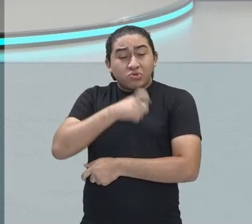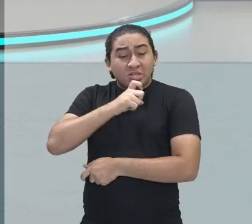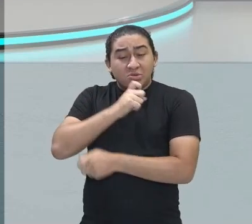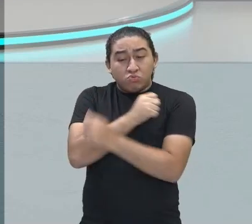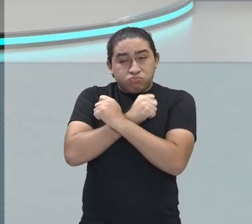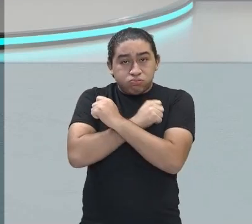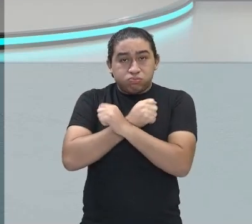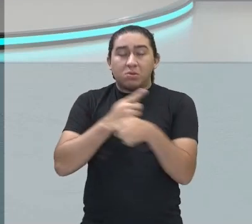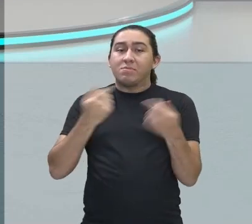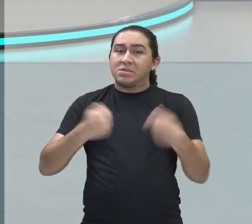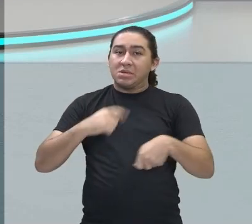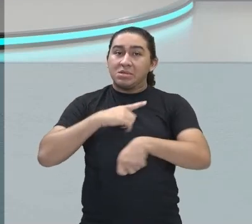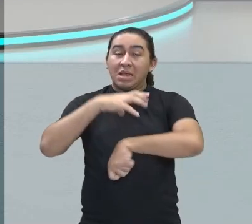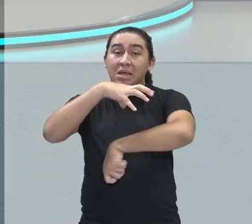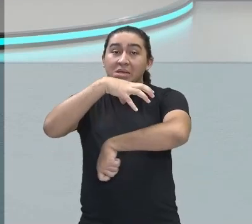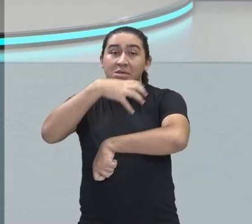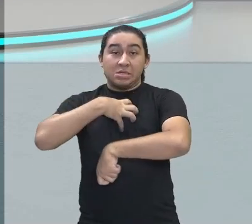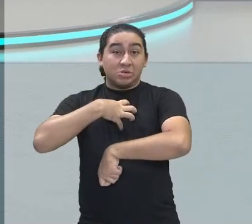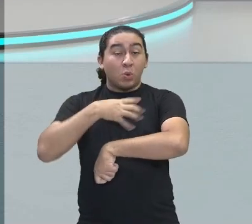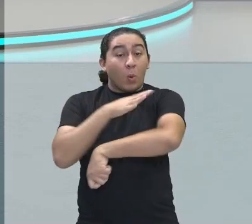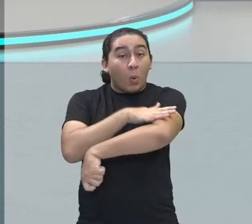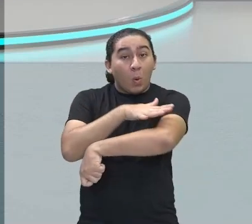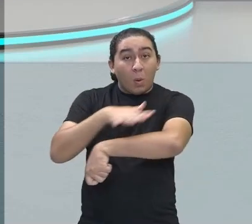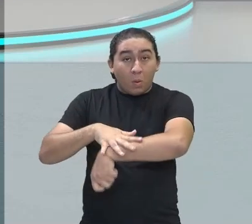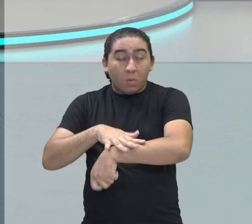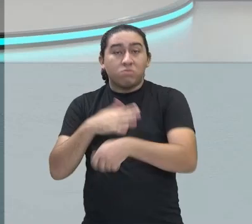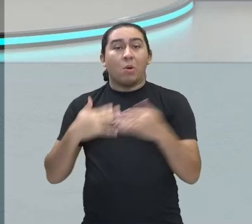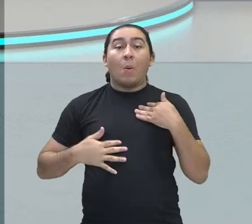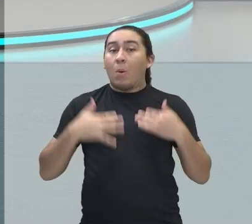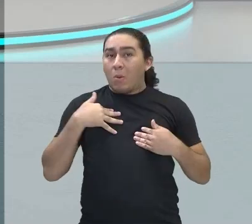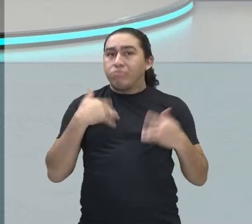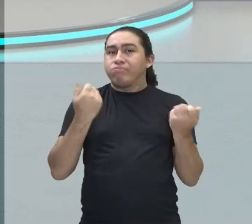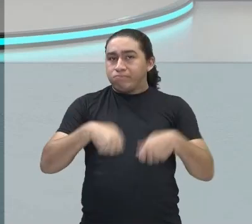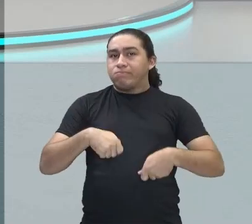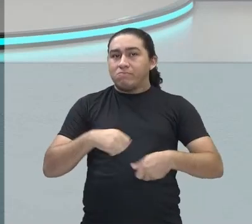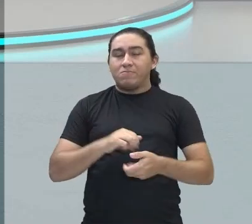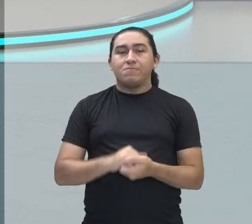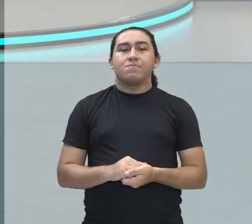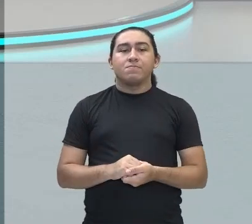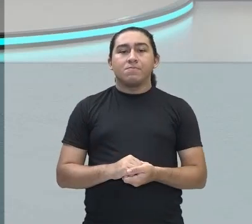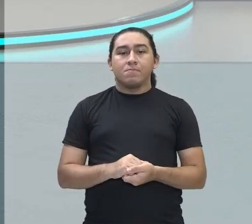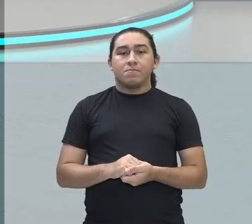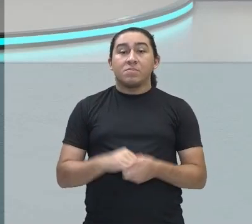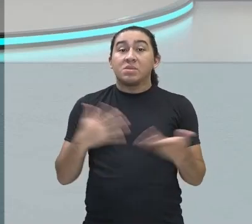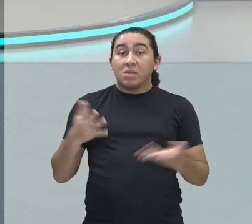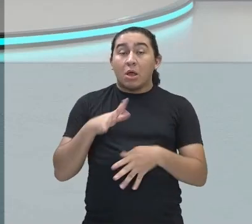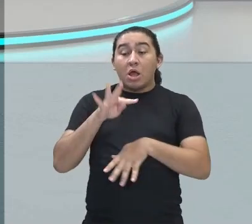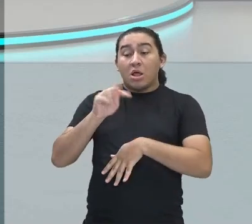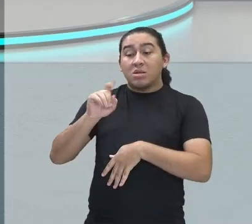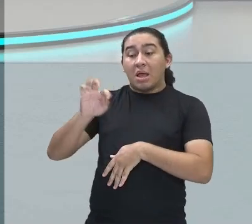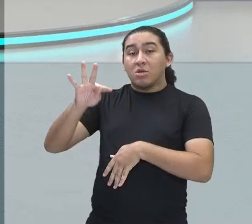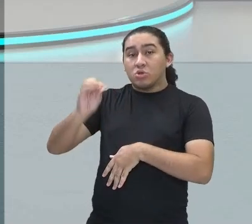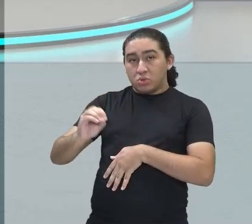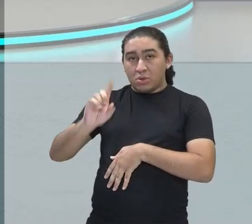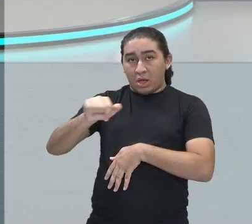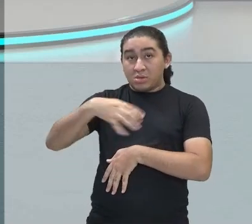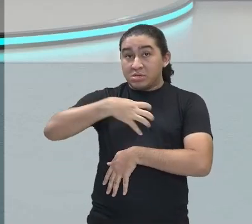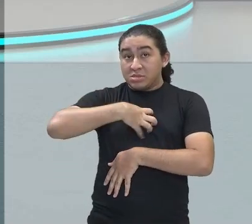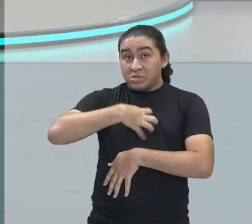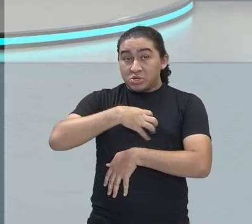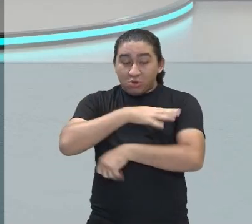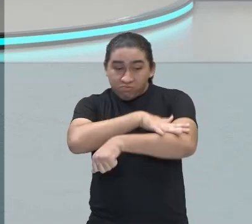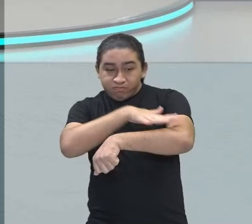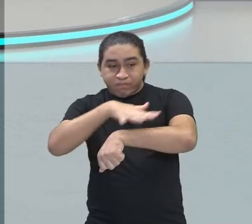ter tato. Eu só vou sentir frio se eu tiver o tato, não é verdade? Então, o tato é um órgão do sentido.